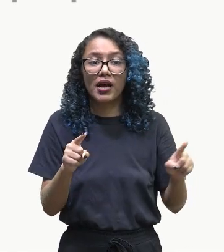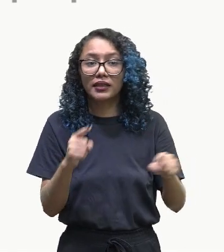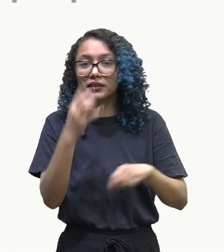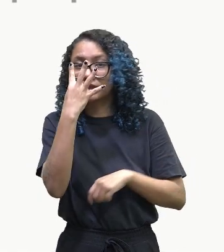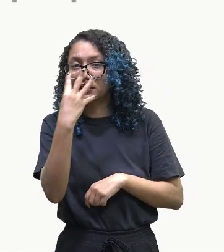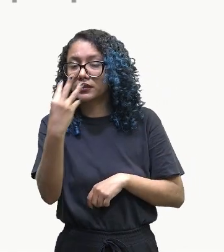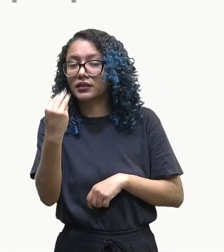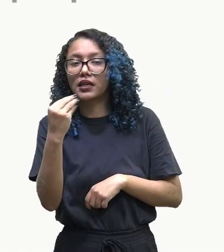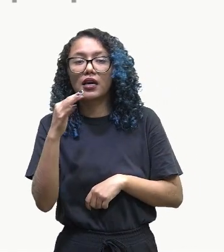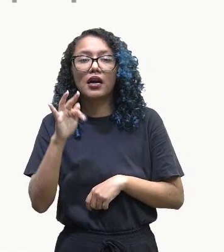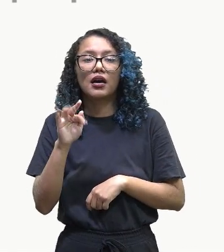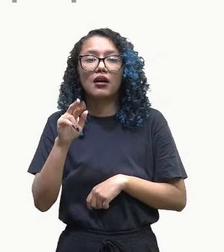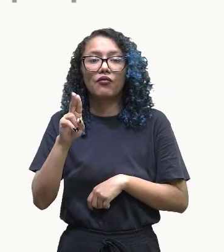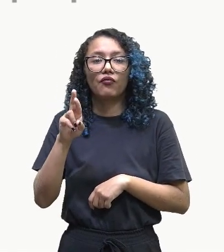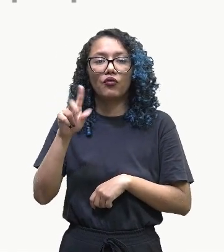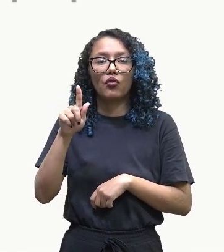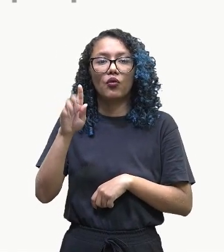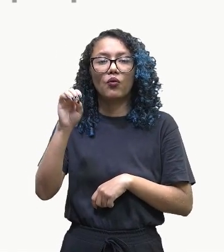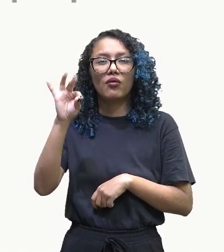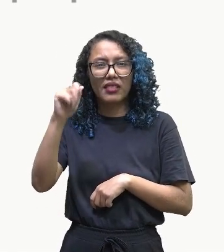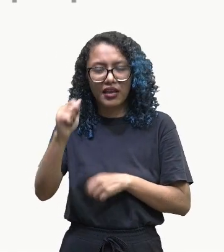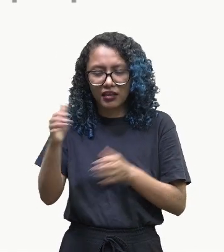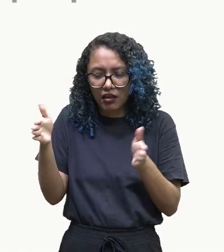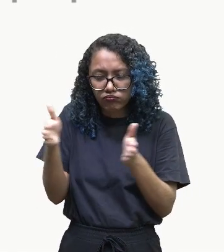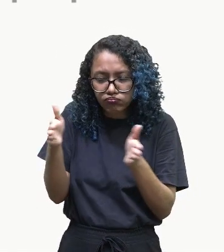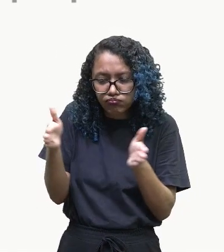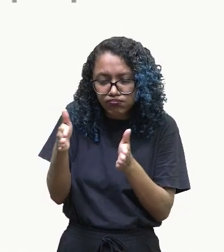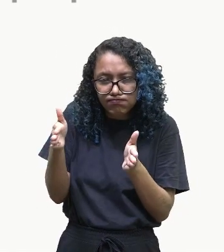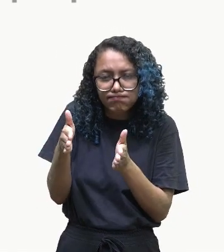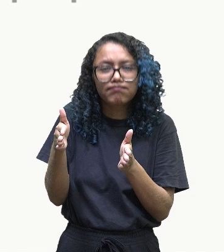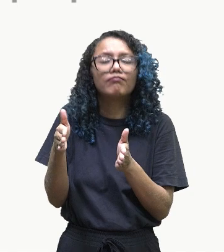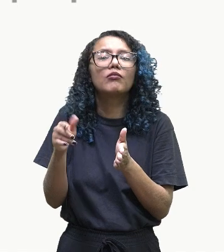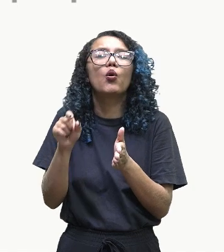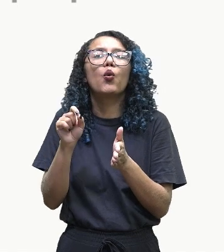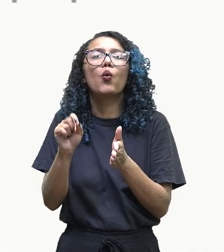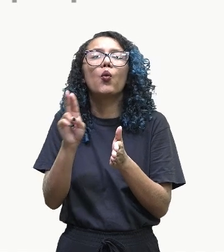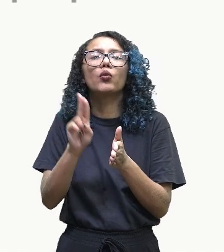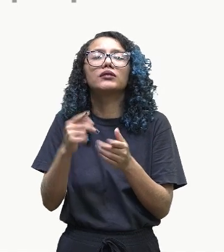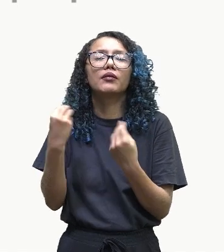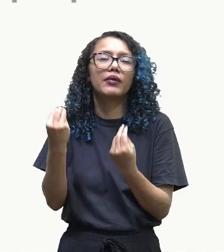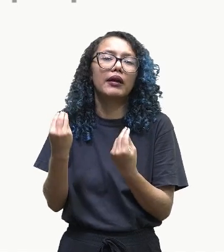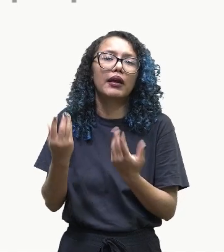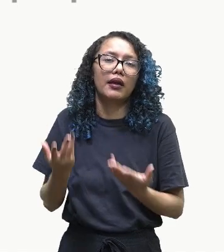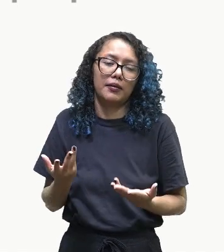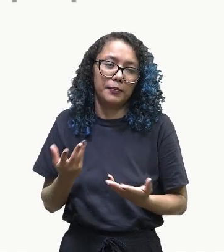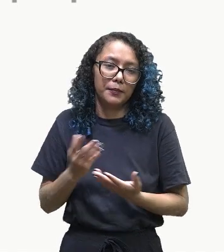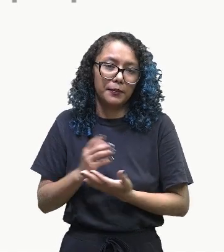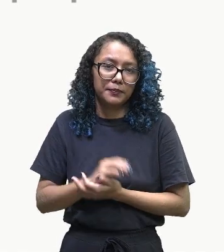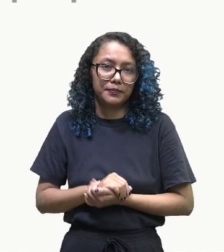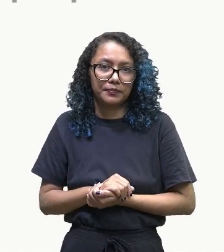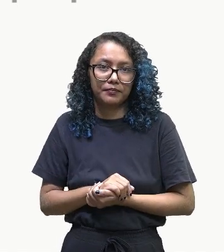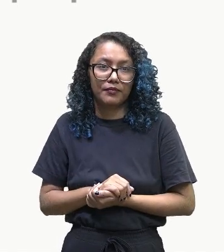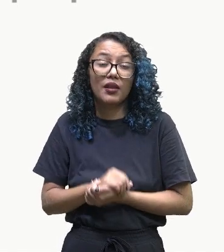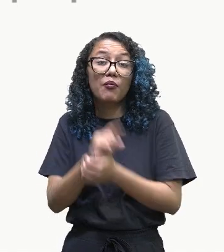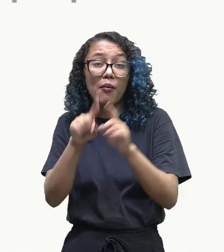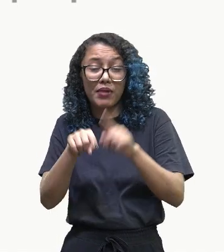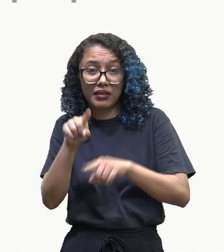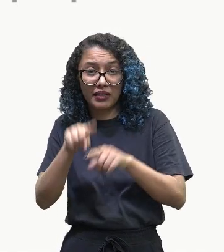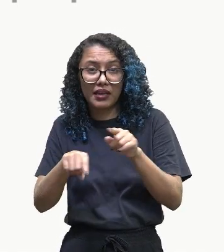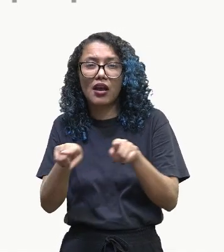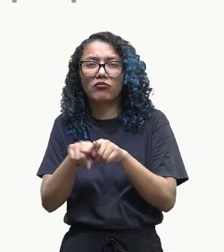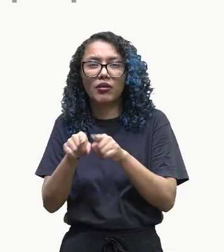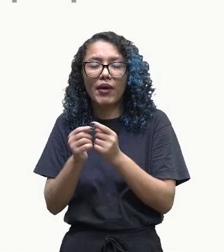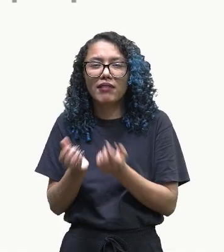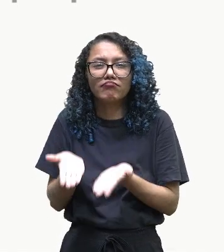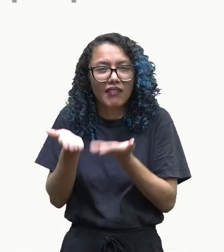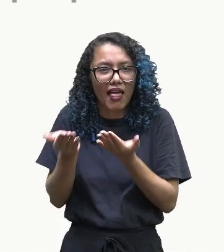aquela van bem mais pequena, ela é utilizada aí para um transporte de mercadoria, só que